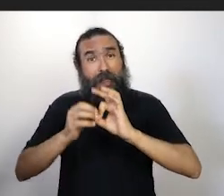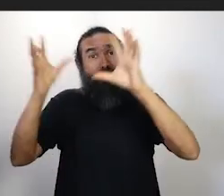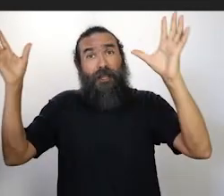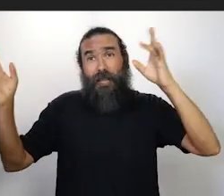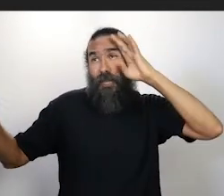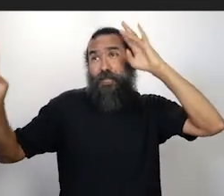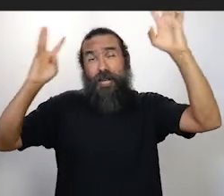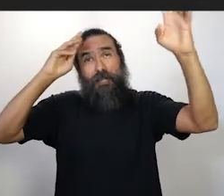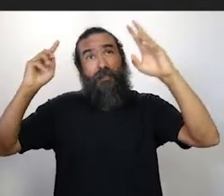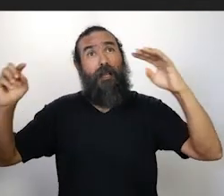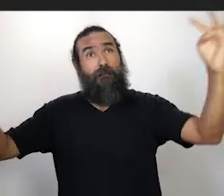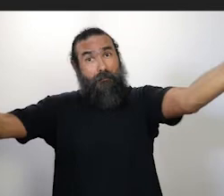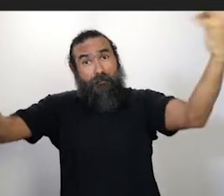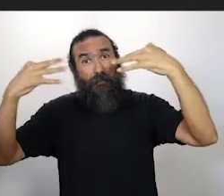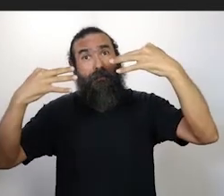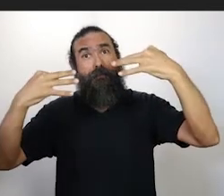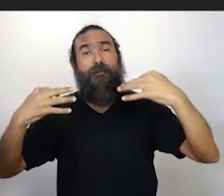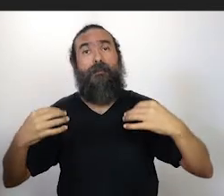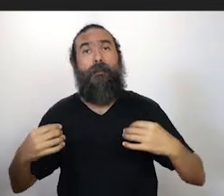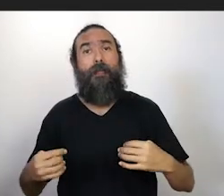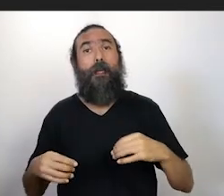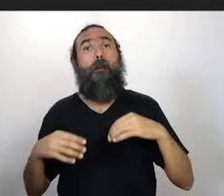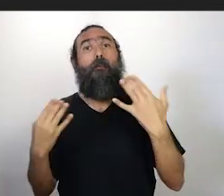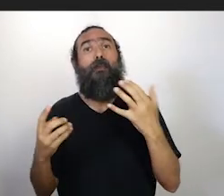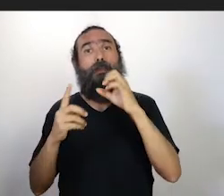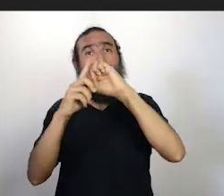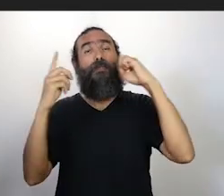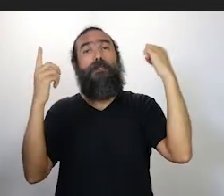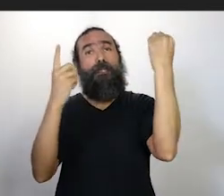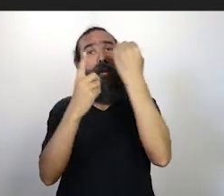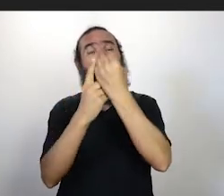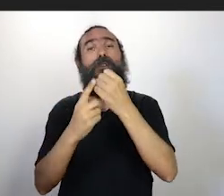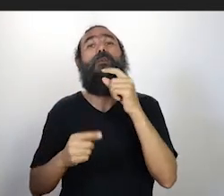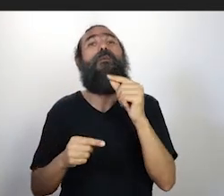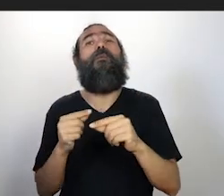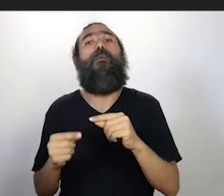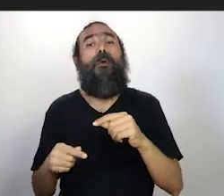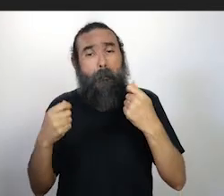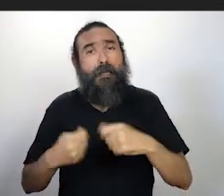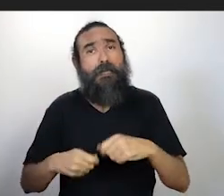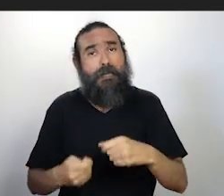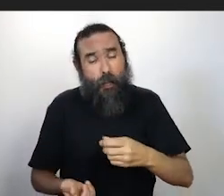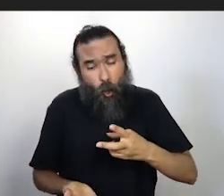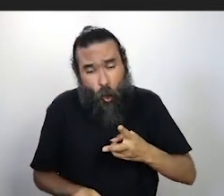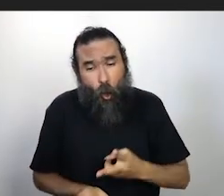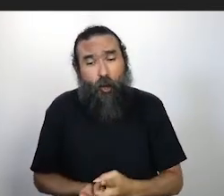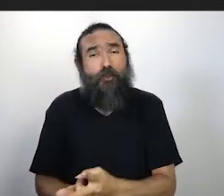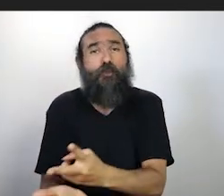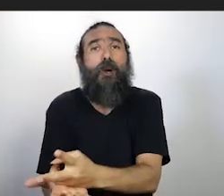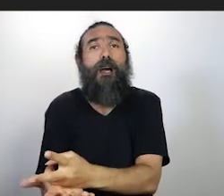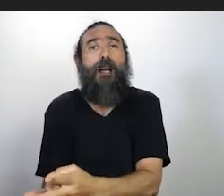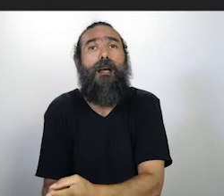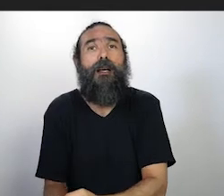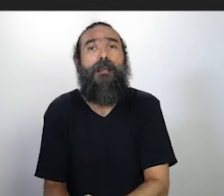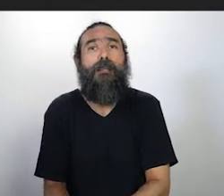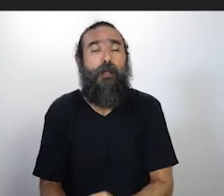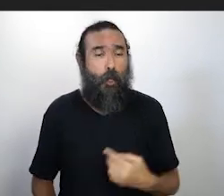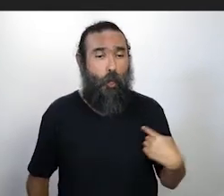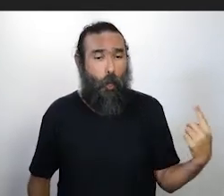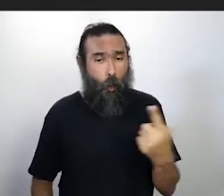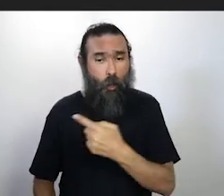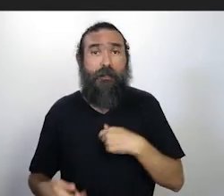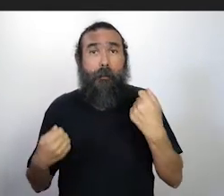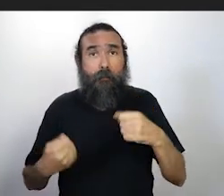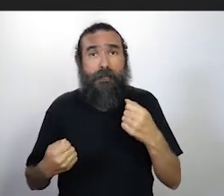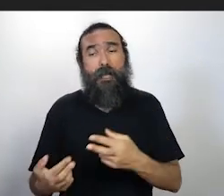da liberdade, porque a sociedade, ela é feita para essa continuidade. E enquanto a gente